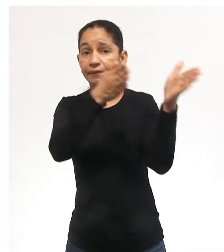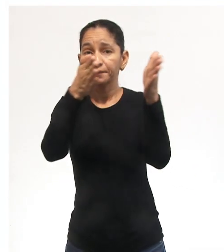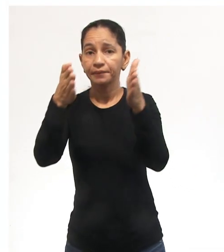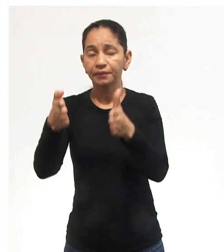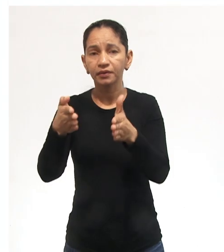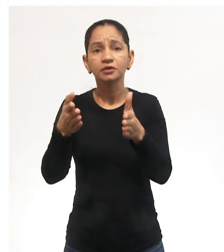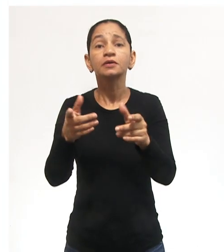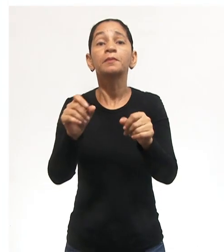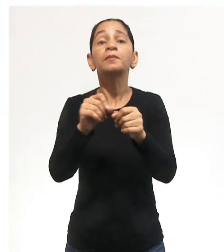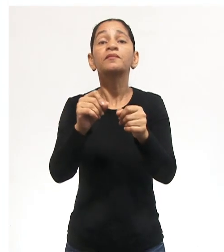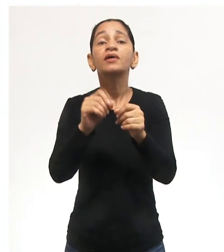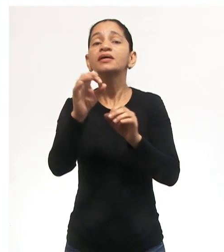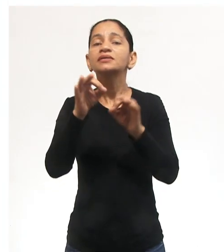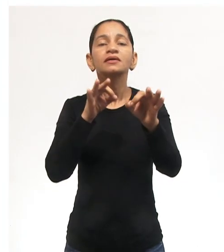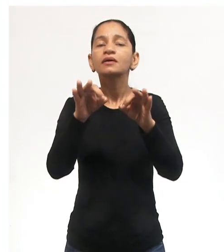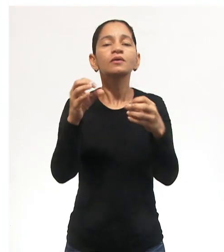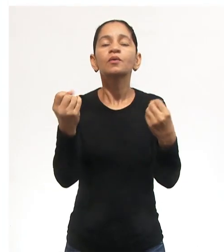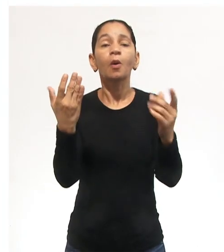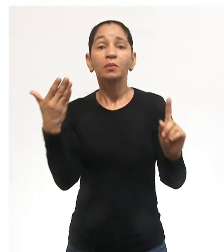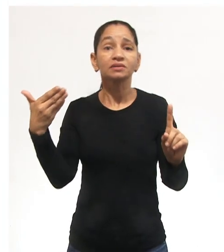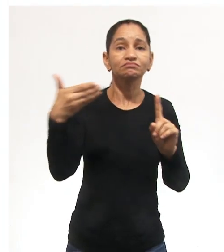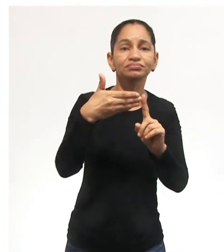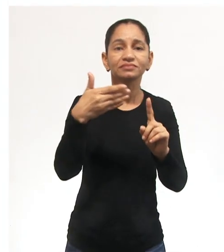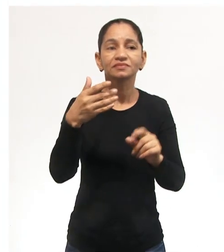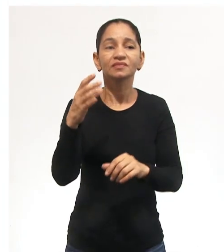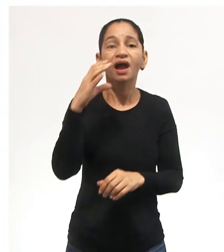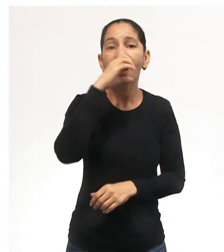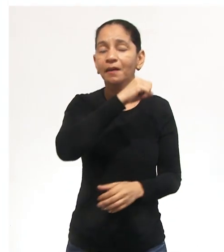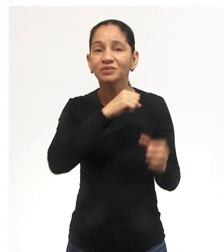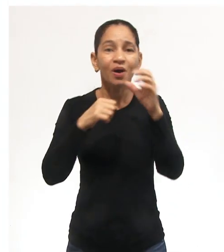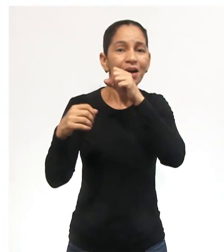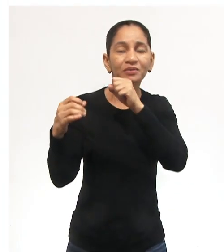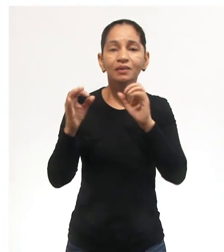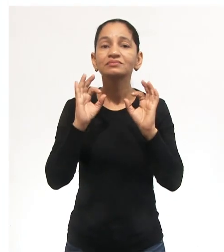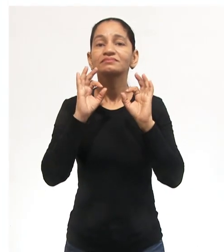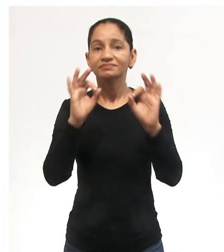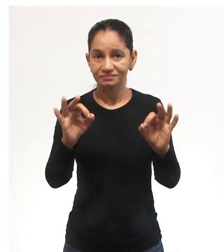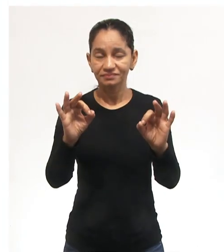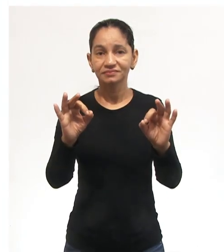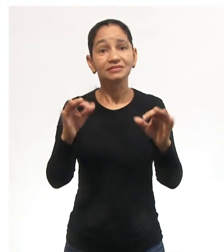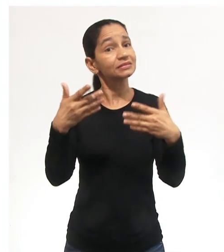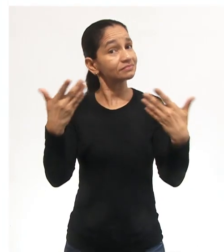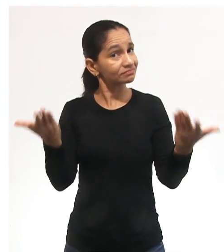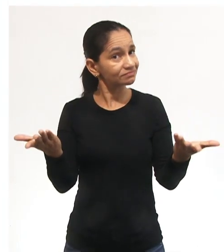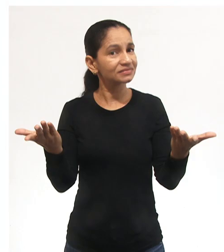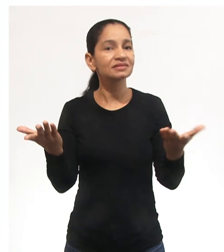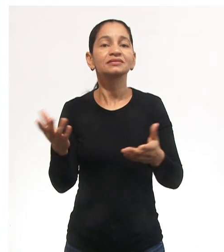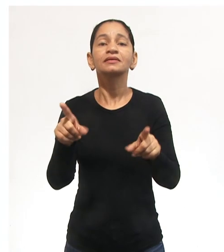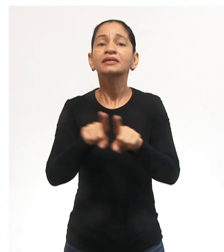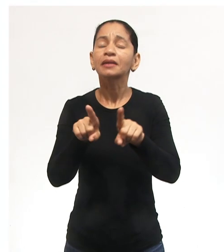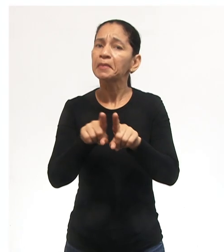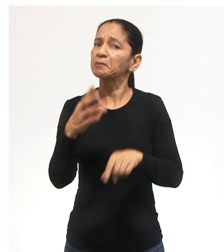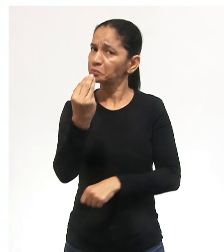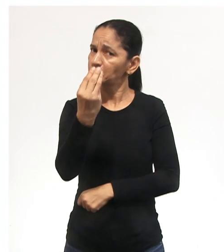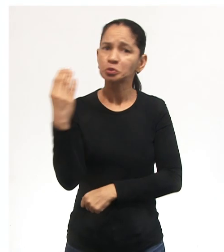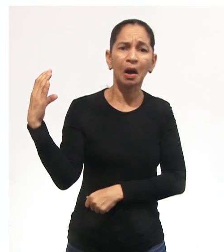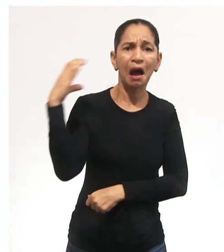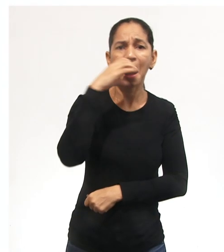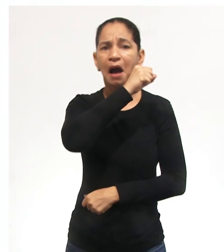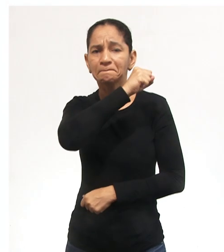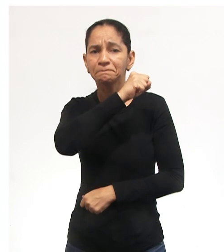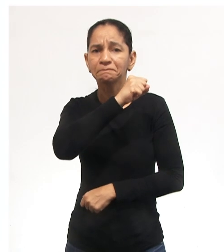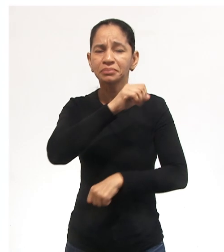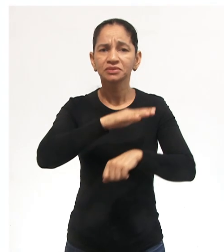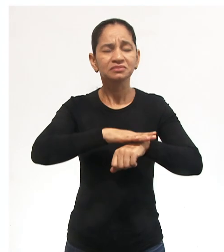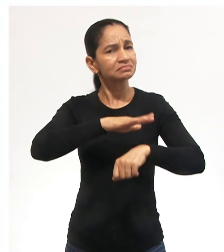algo de forma automatizada, dinamizada, né? E sem, além de ser rápido, praticamente a gente